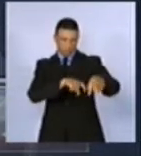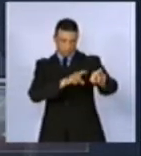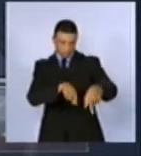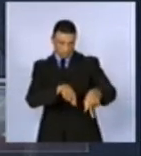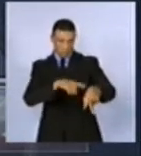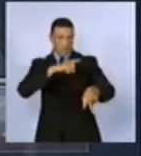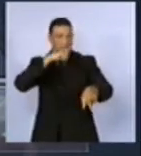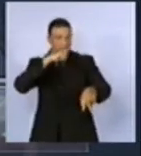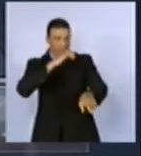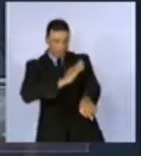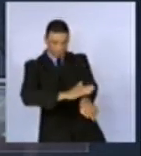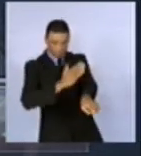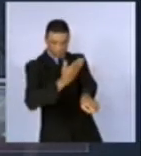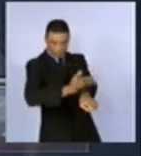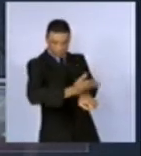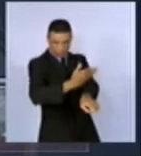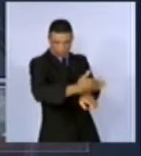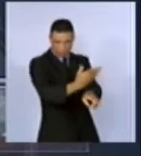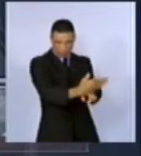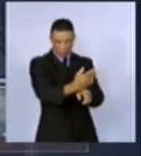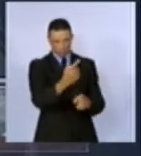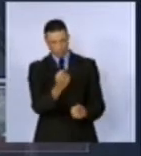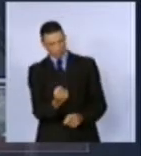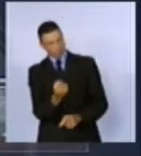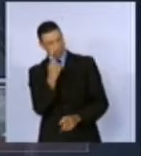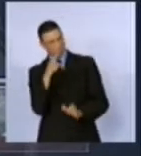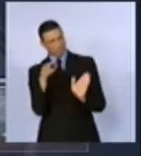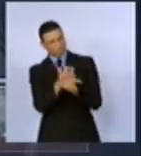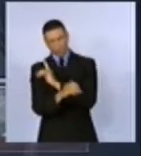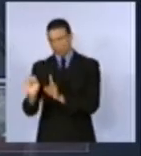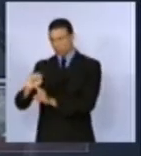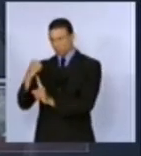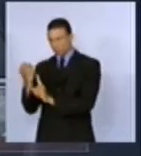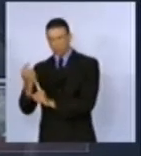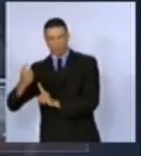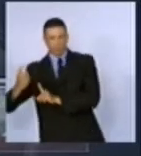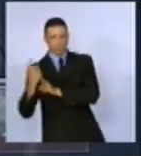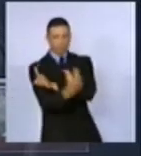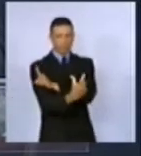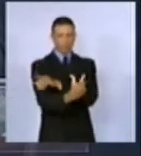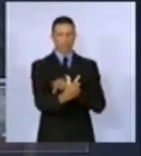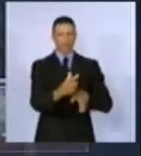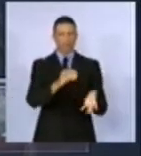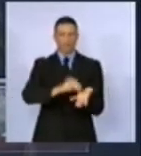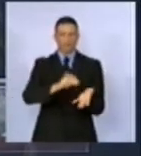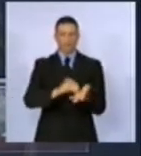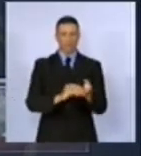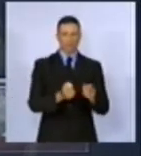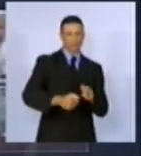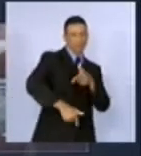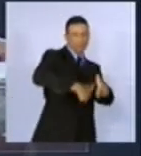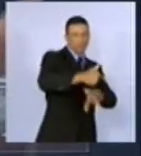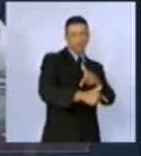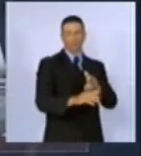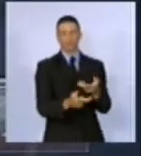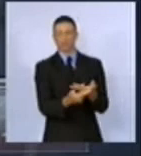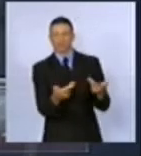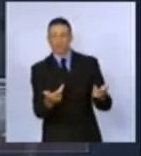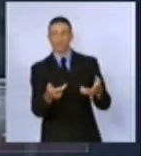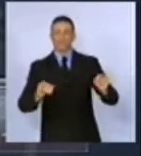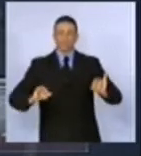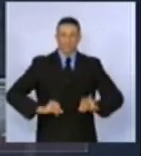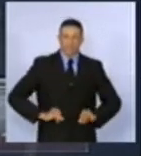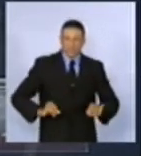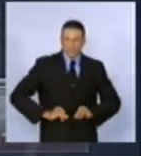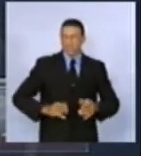ela sempre merecedor de questionamentos e de dar atenção especial da sociedade não apenas pela natureza de suas atividades mas sempre as péssimas condições